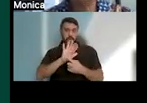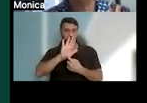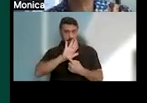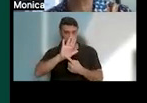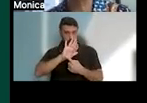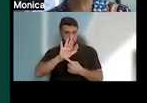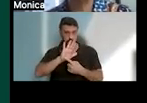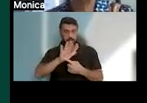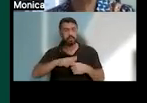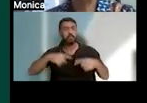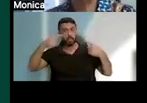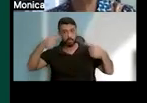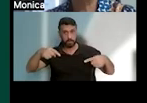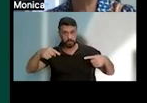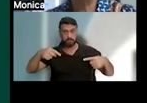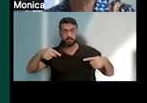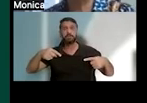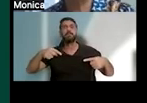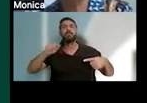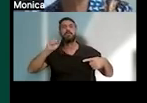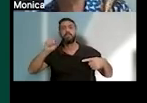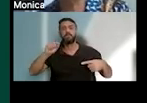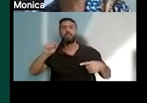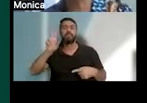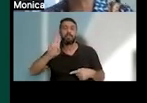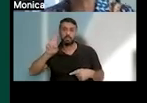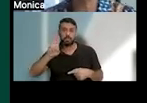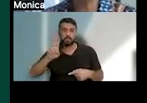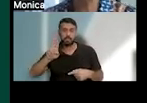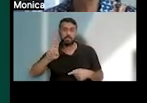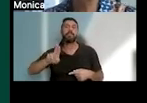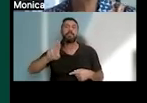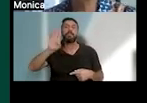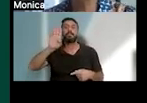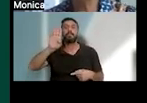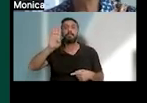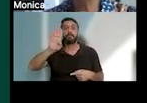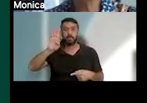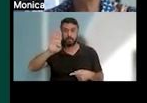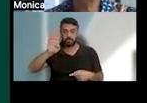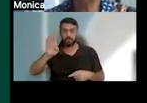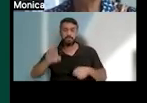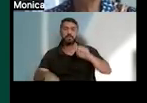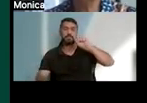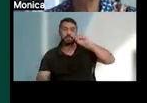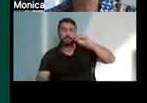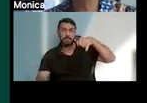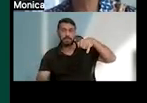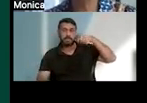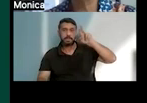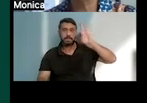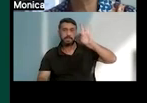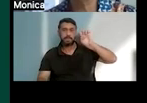nessas competições, utilizando a biologia sintética. E agora a biologia sintética tem